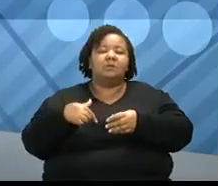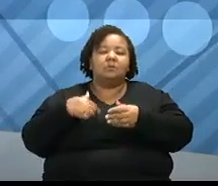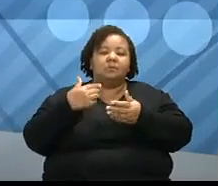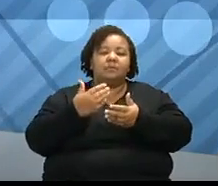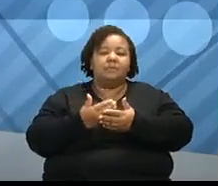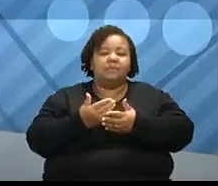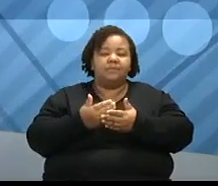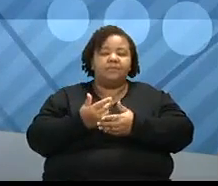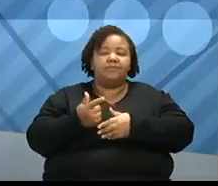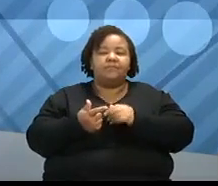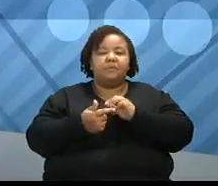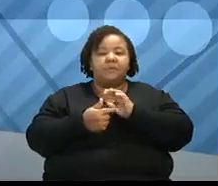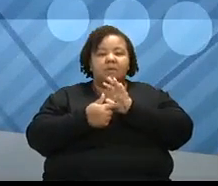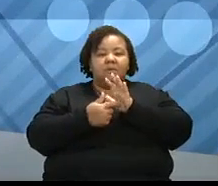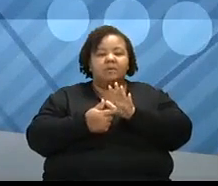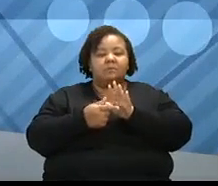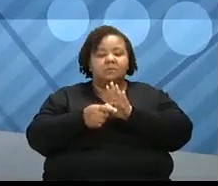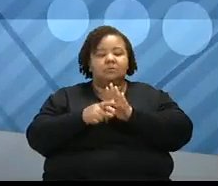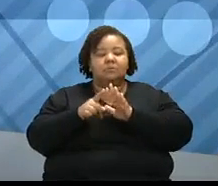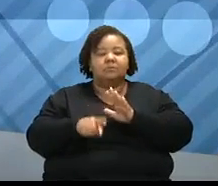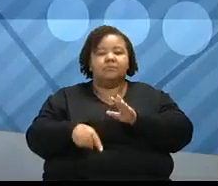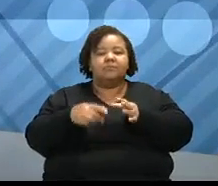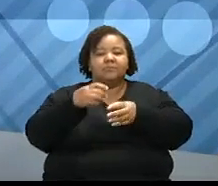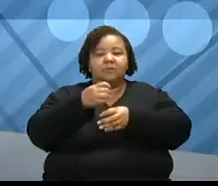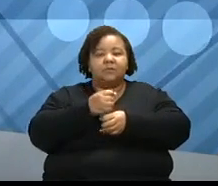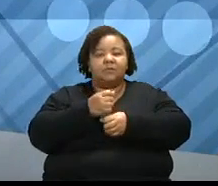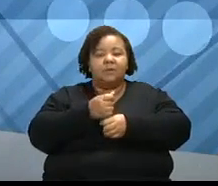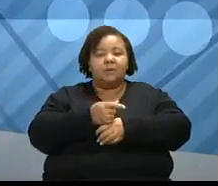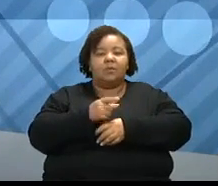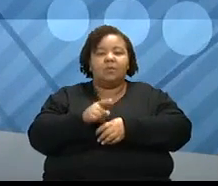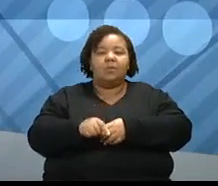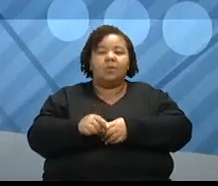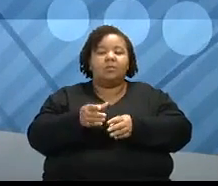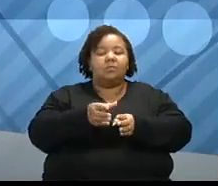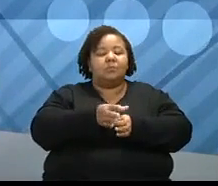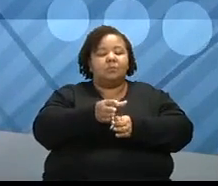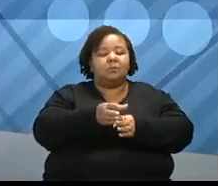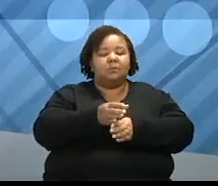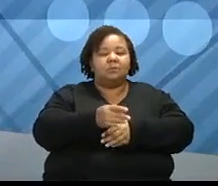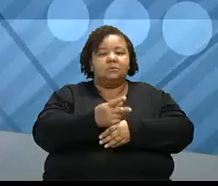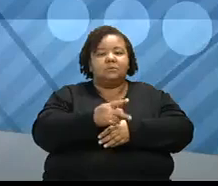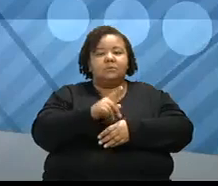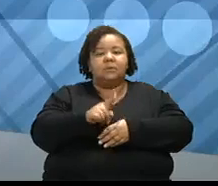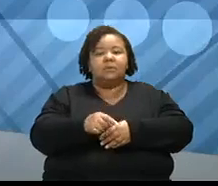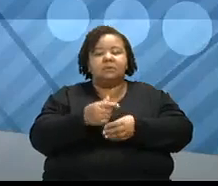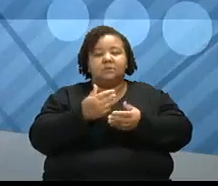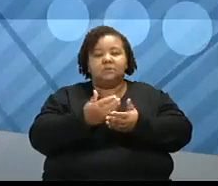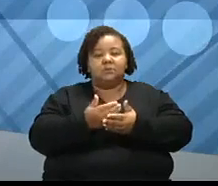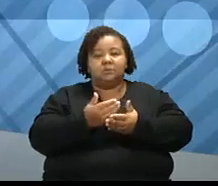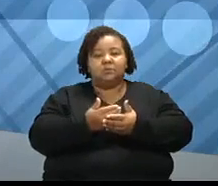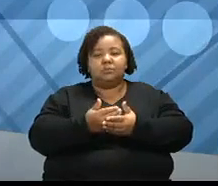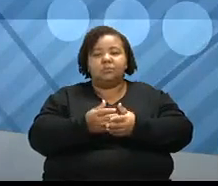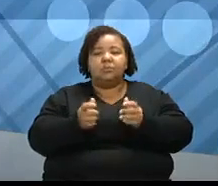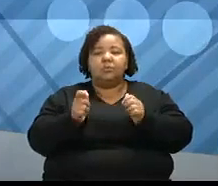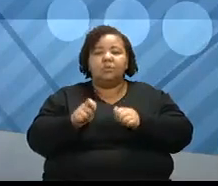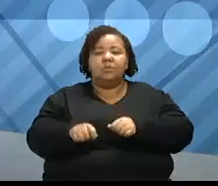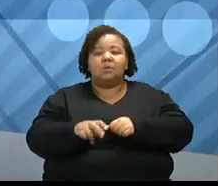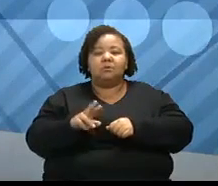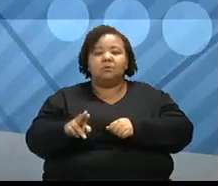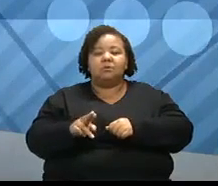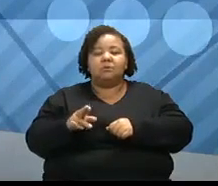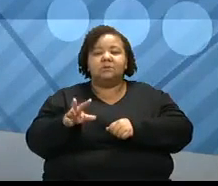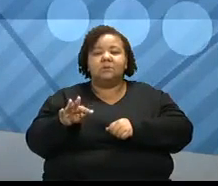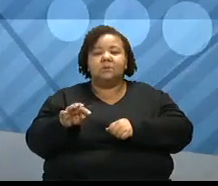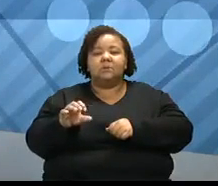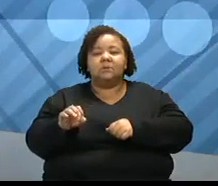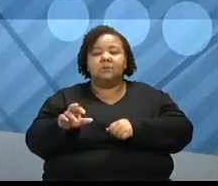Ela que vai dar esse sentido no cálculo, qual que é a orientação para esse estudo. E aí eu posso aplicar o teorema de